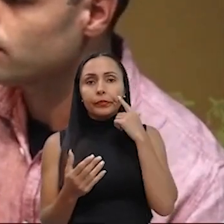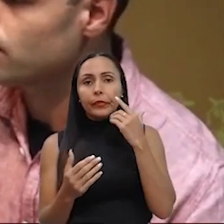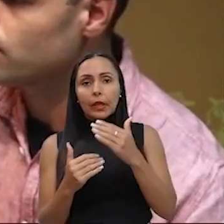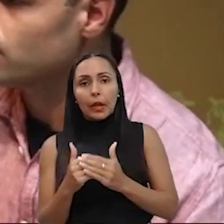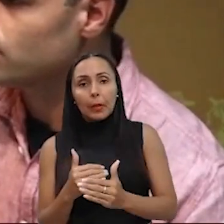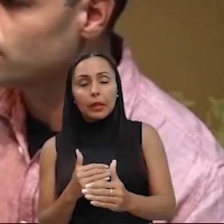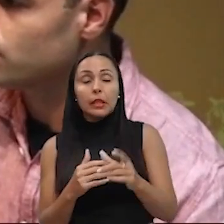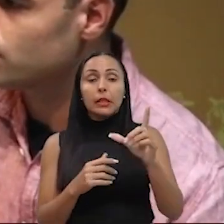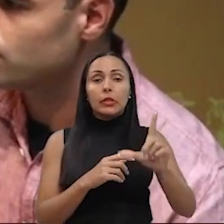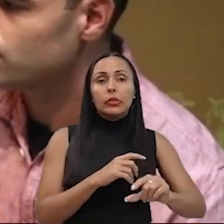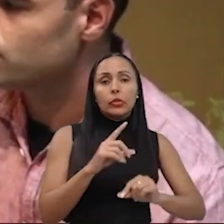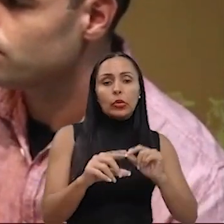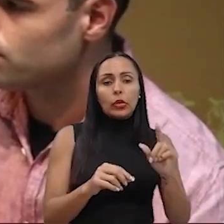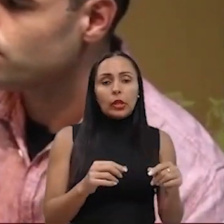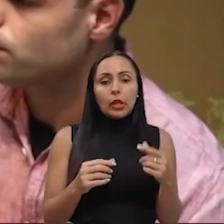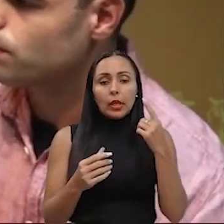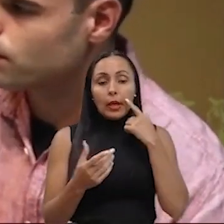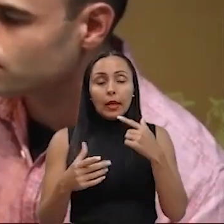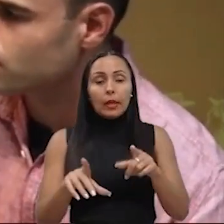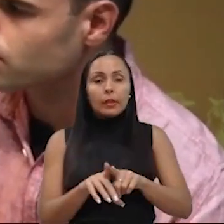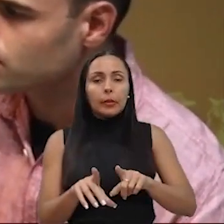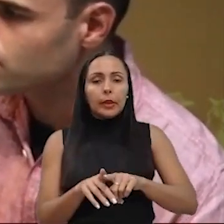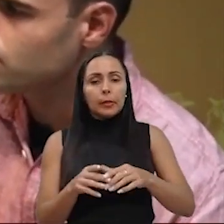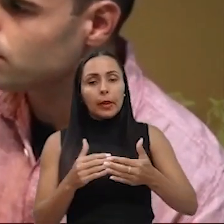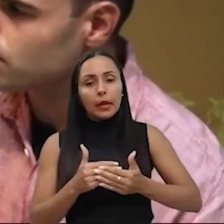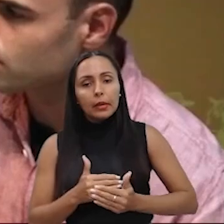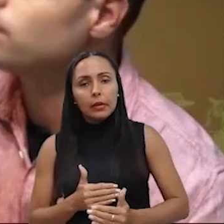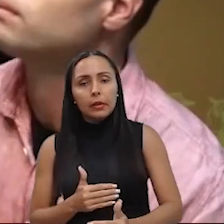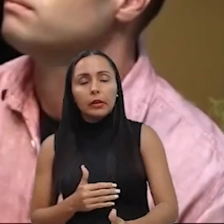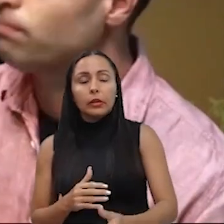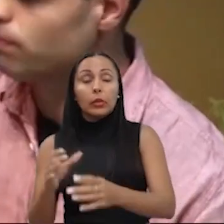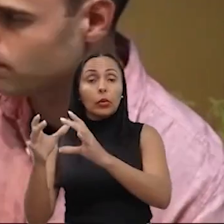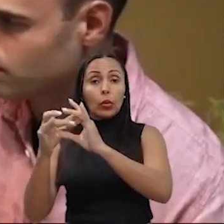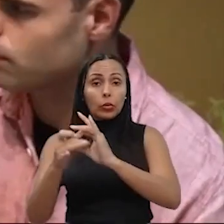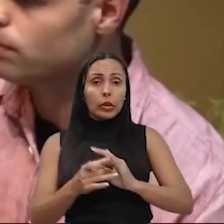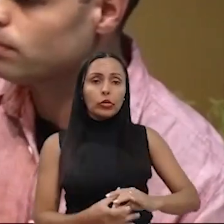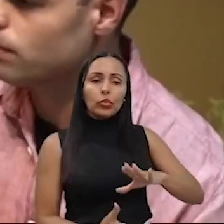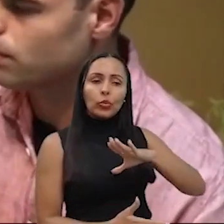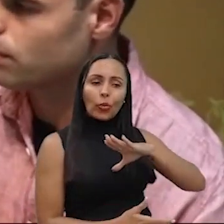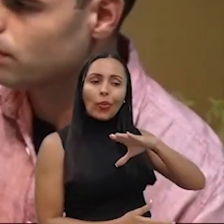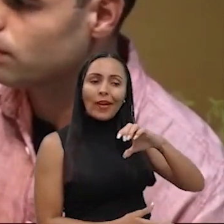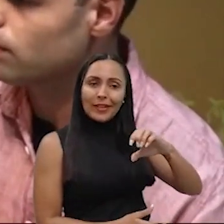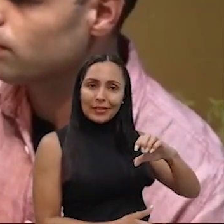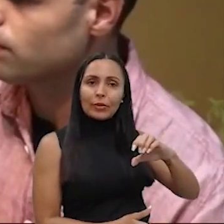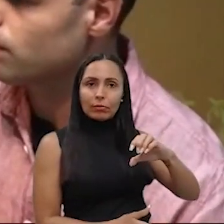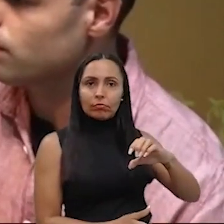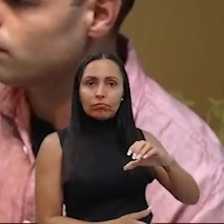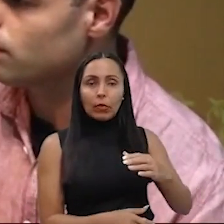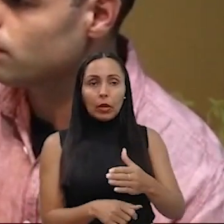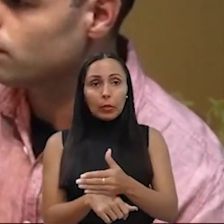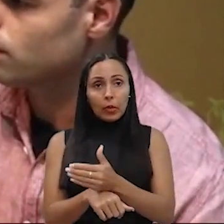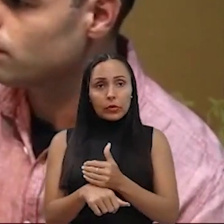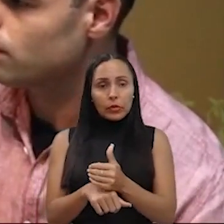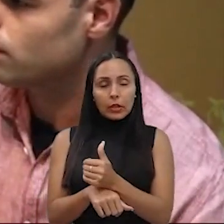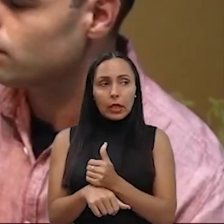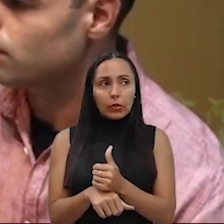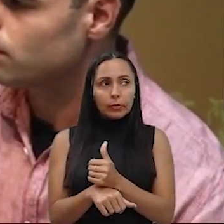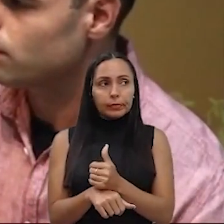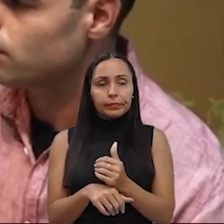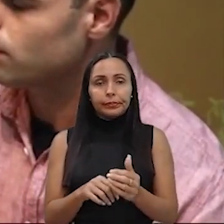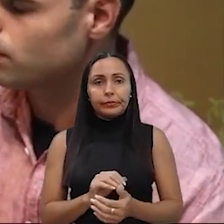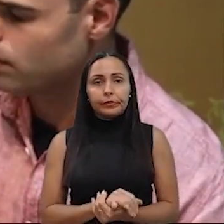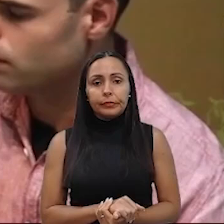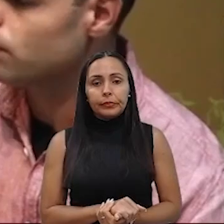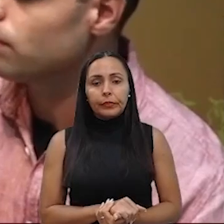escolhas. E essas escolhas, elas também partem de um contexto ético, não é, um contexto ético profissional, que aí